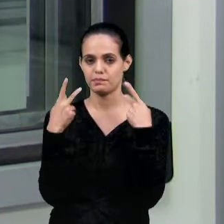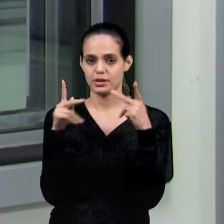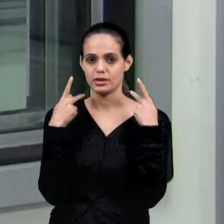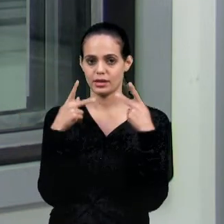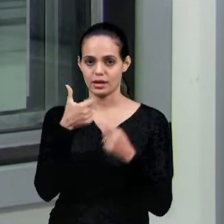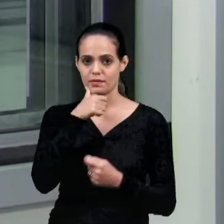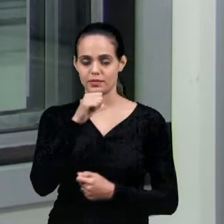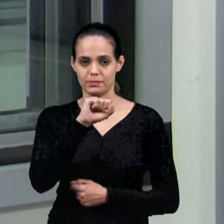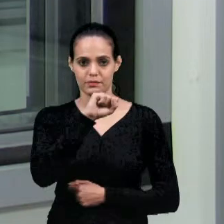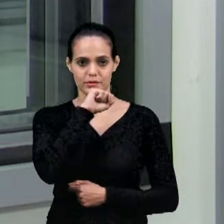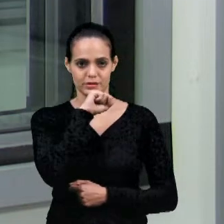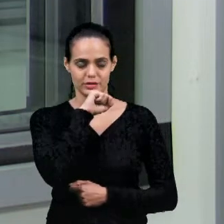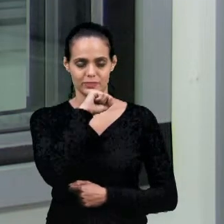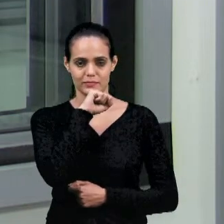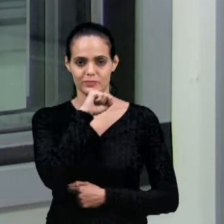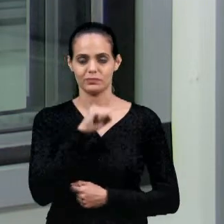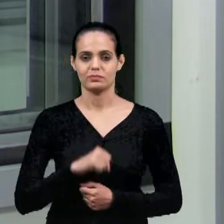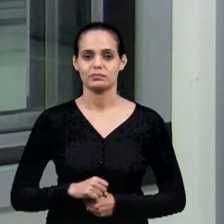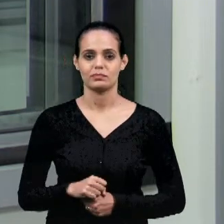mãe